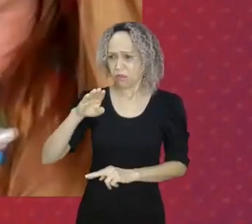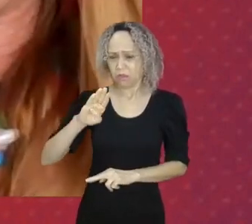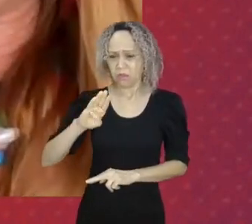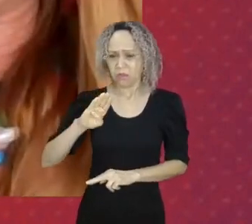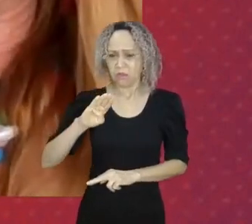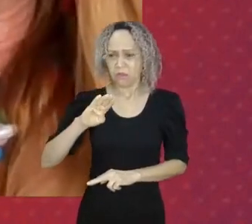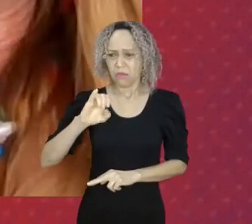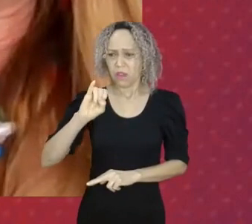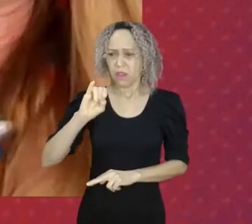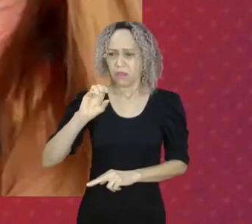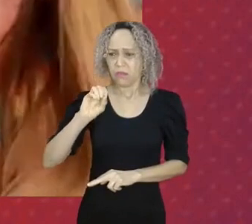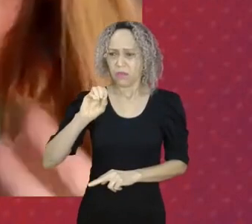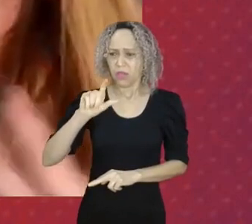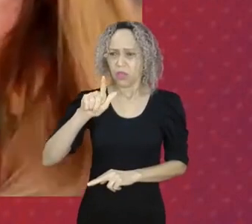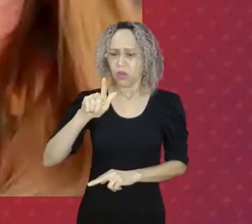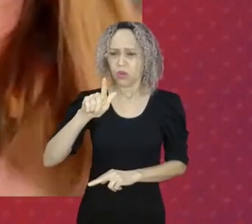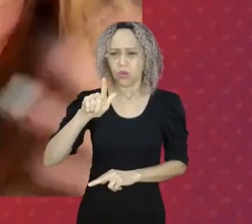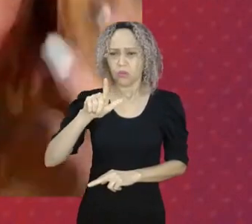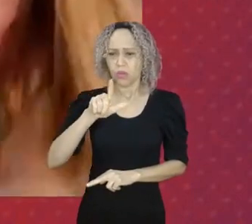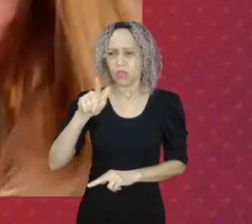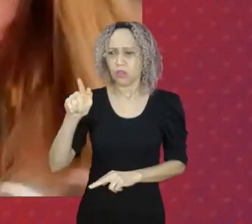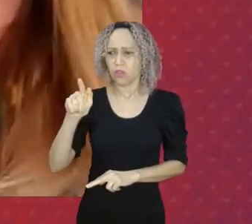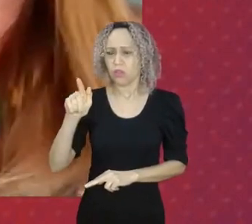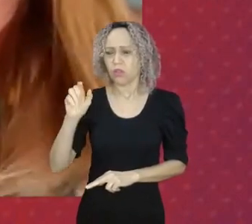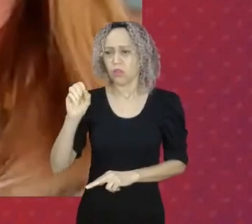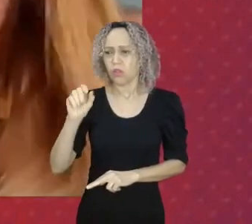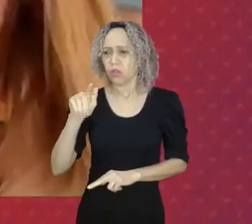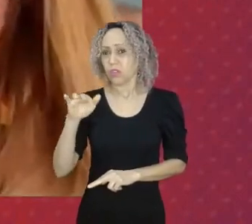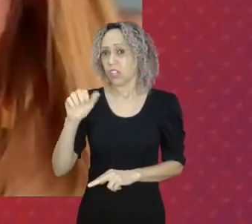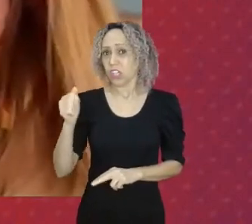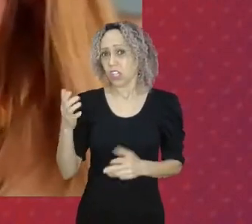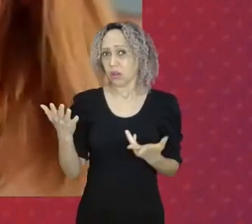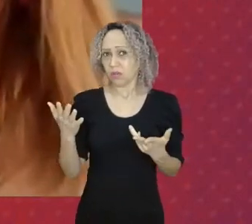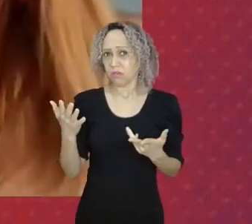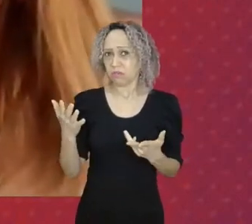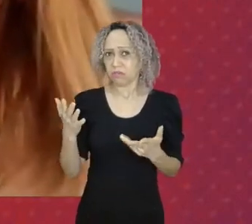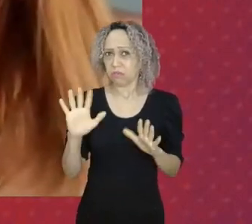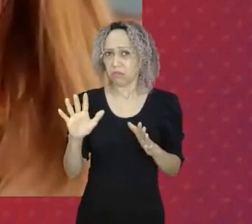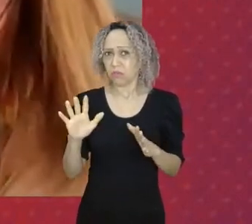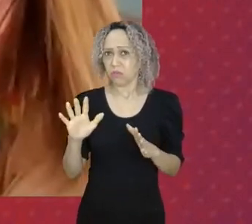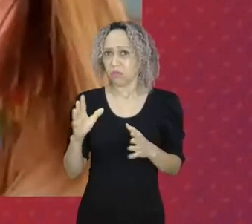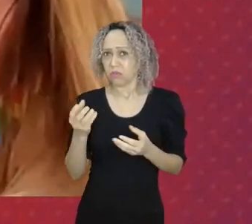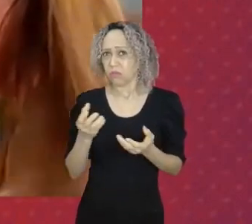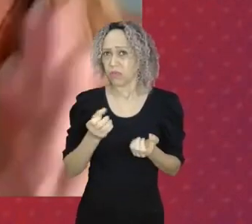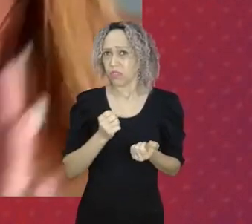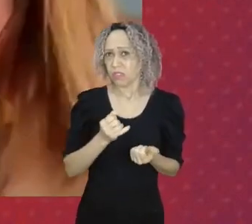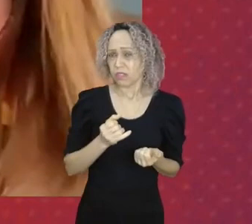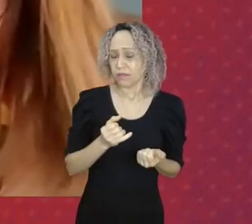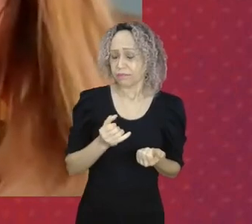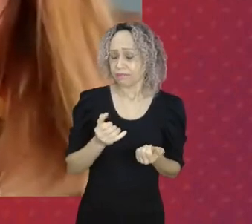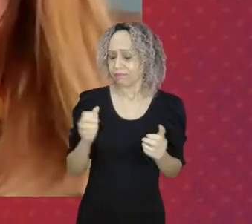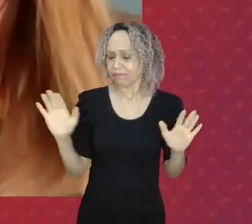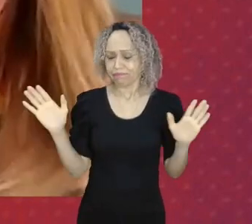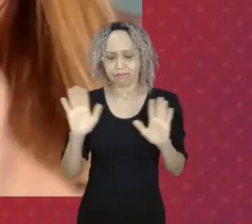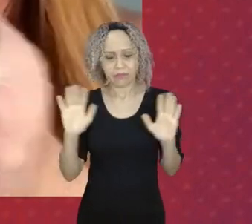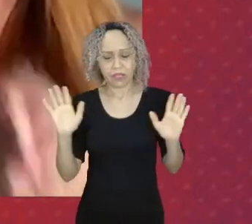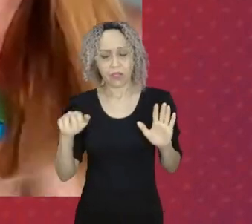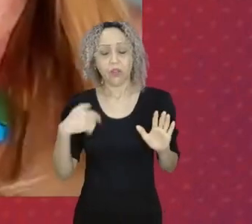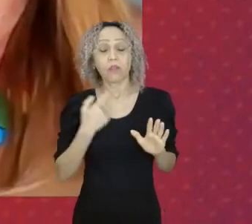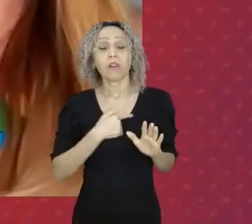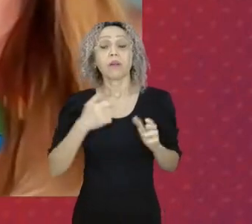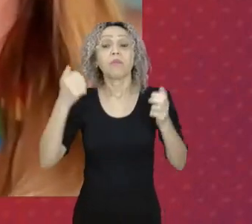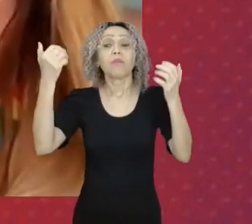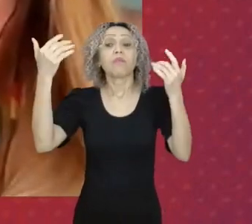determinado pelo sentimento, pelo íntimo daquela pessoa, a gente vai falar